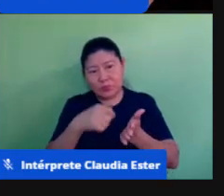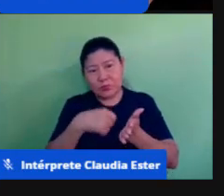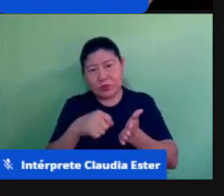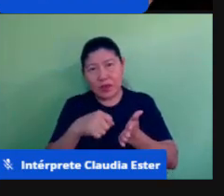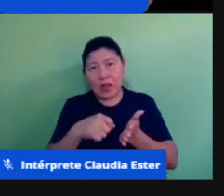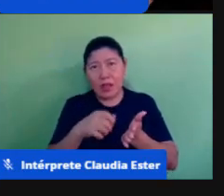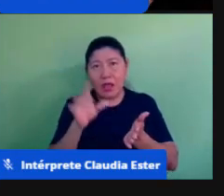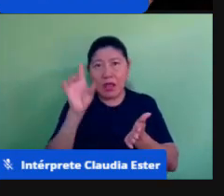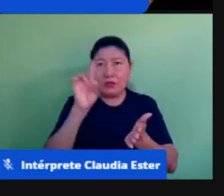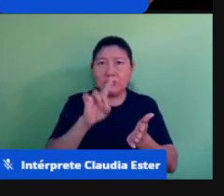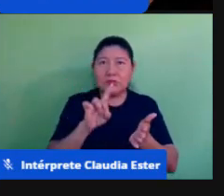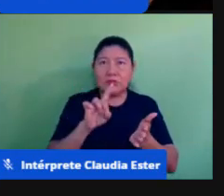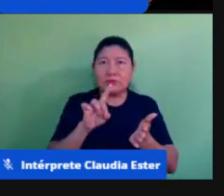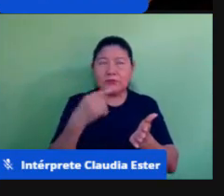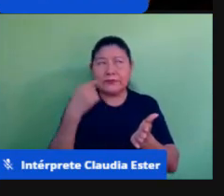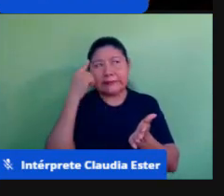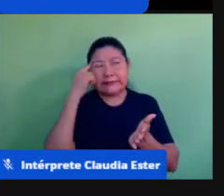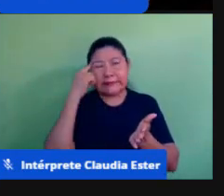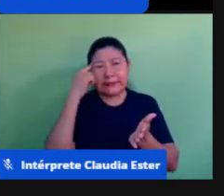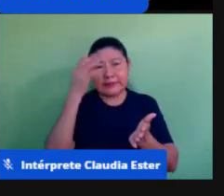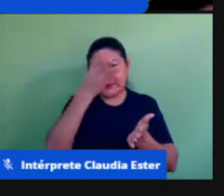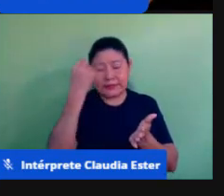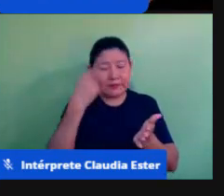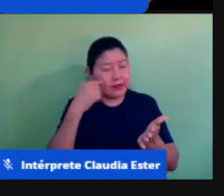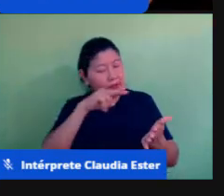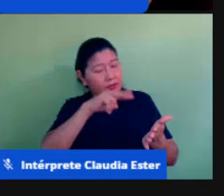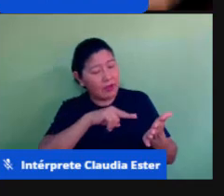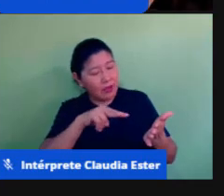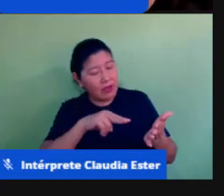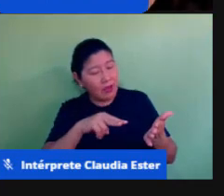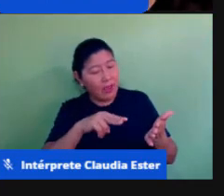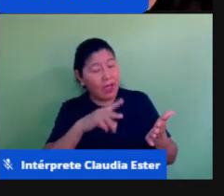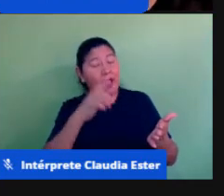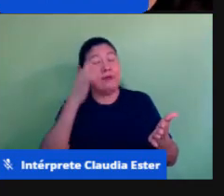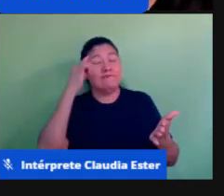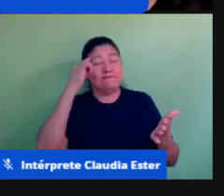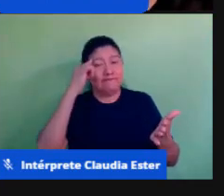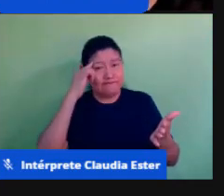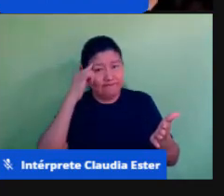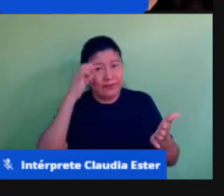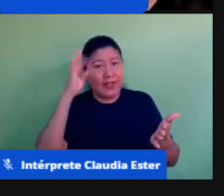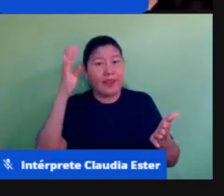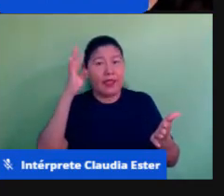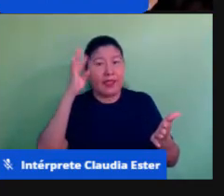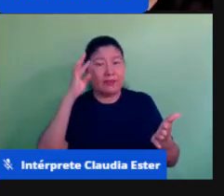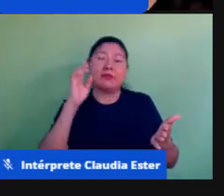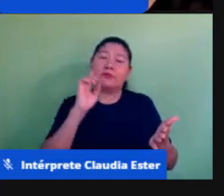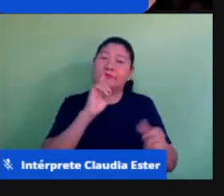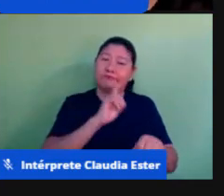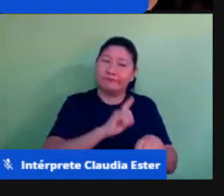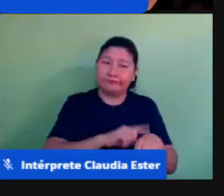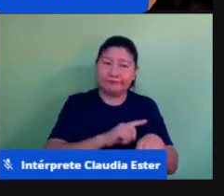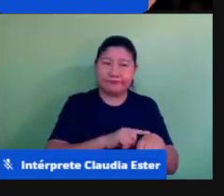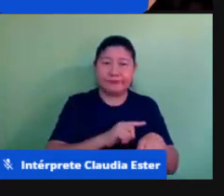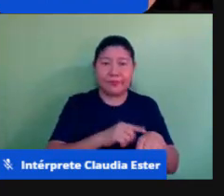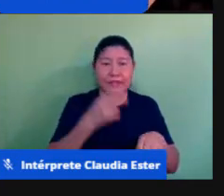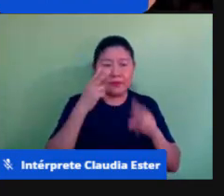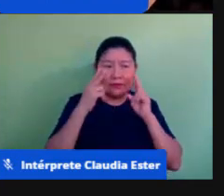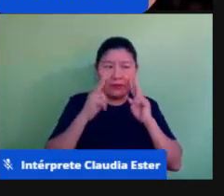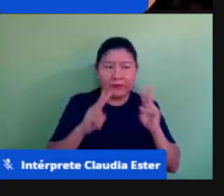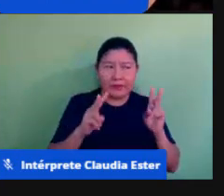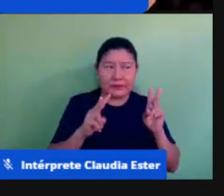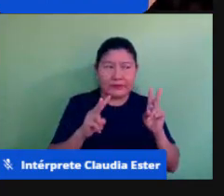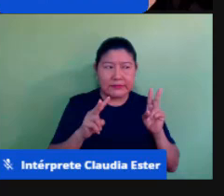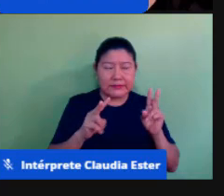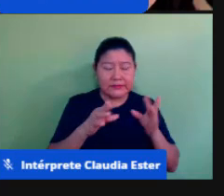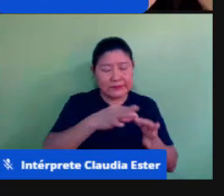uma conferida, né, na minha planilha, vai rever a fundo. Então é esse momento que você tem aquela visão